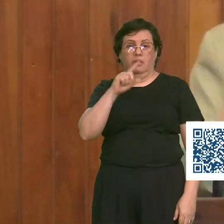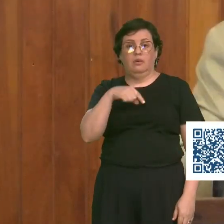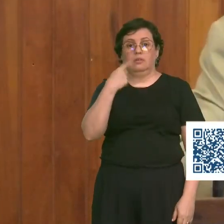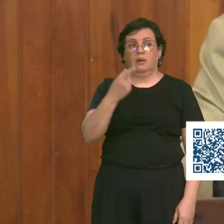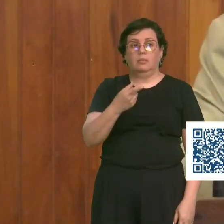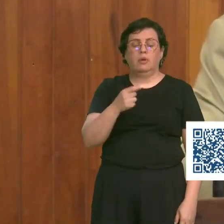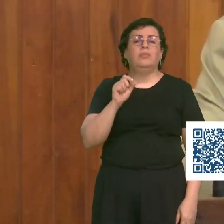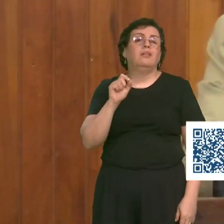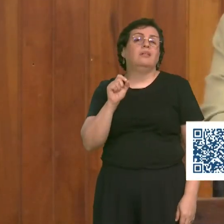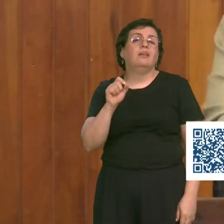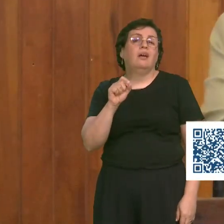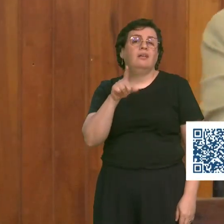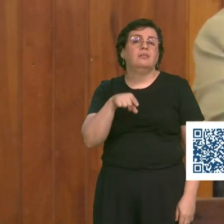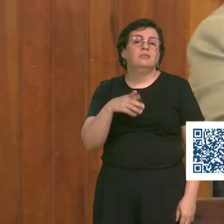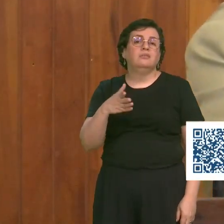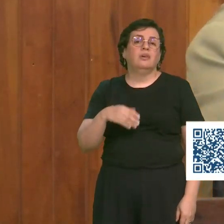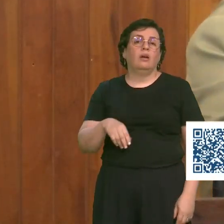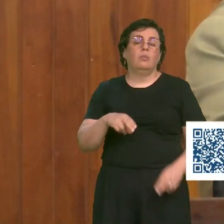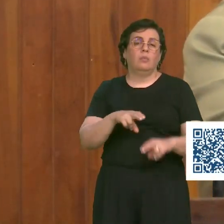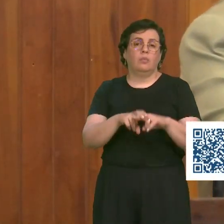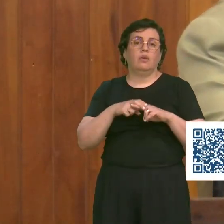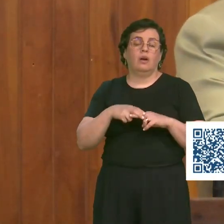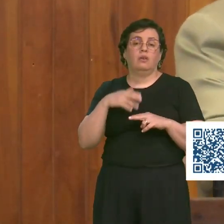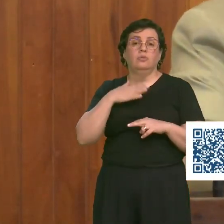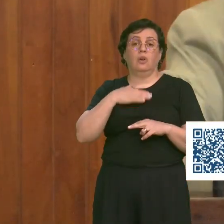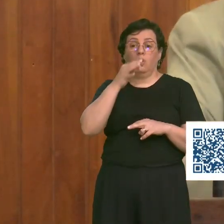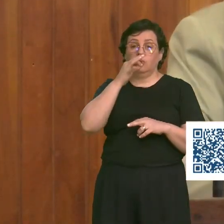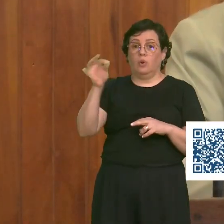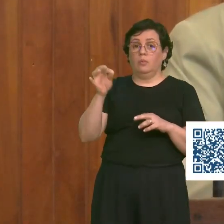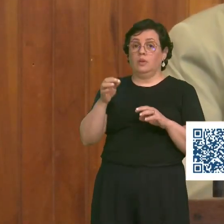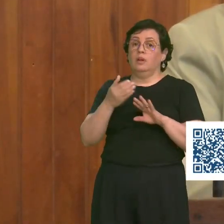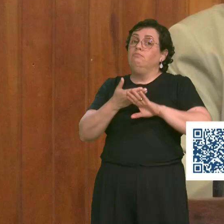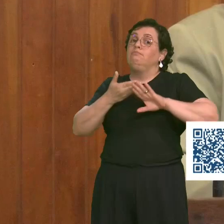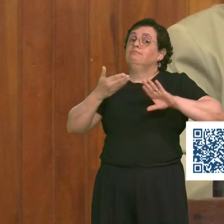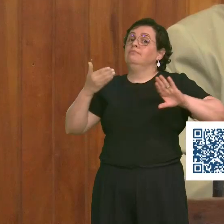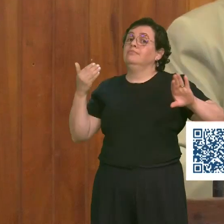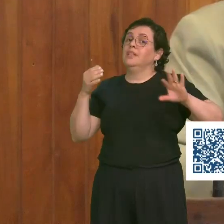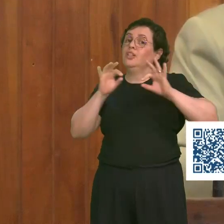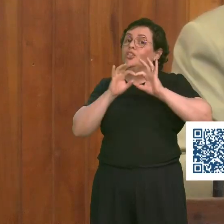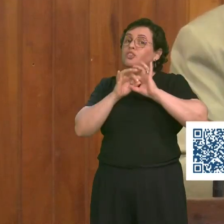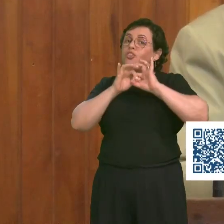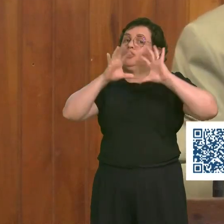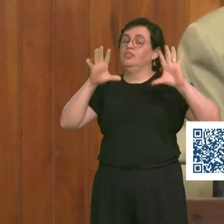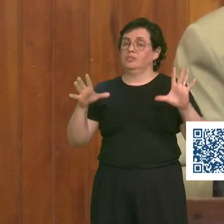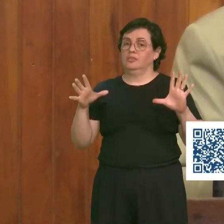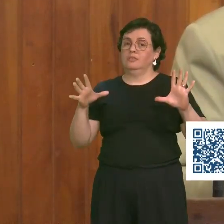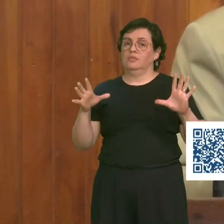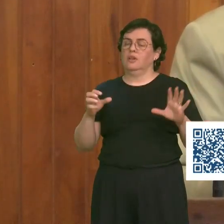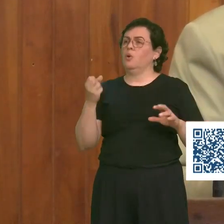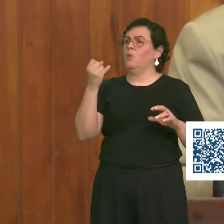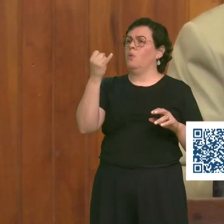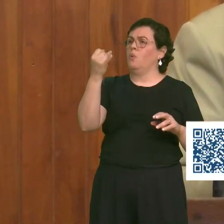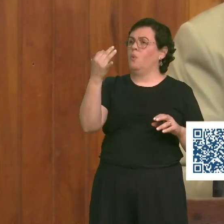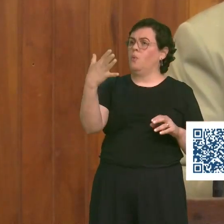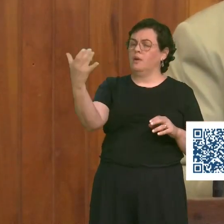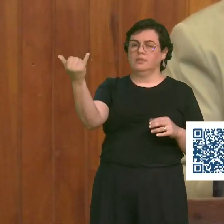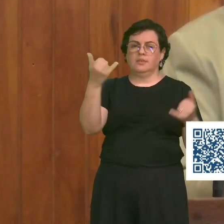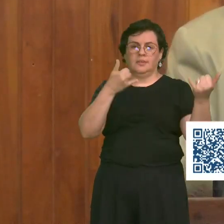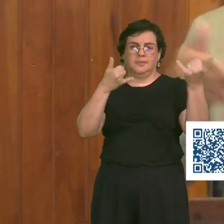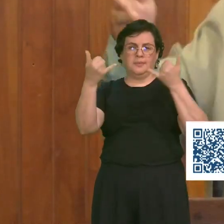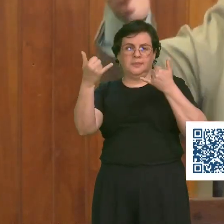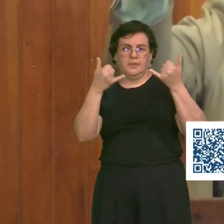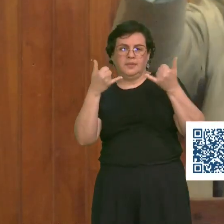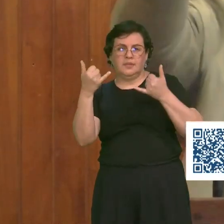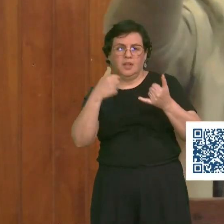a mídia mas o que que é isso é devido o nosso posicionamento de forma independente aqui e quantos recados eu não recebi